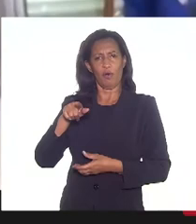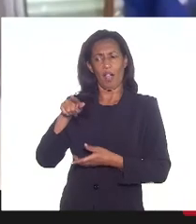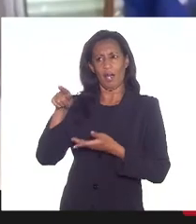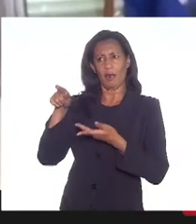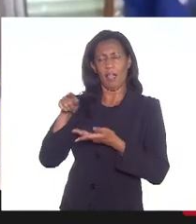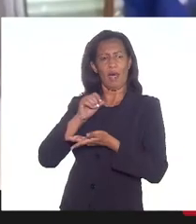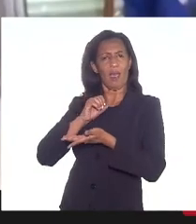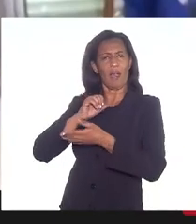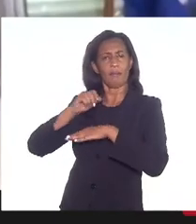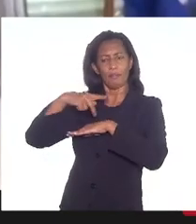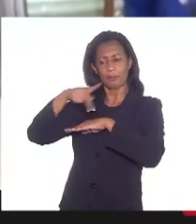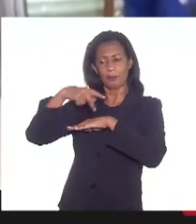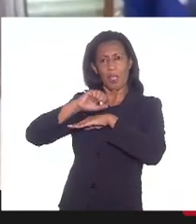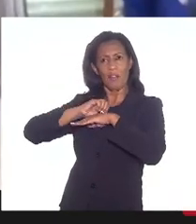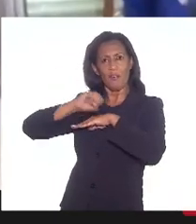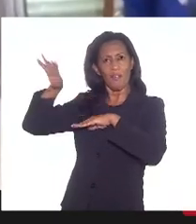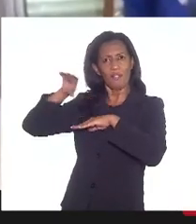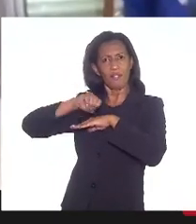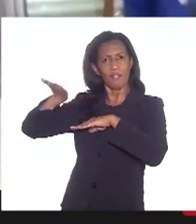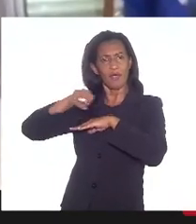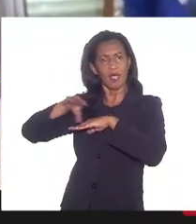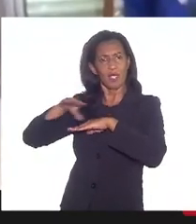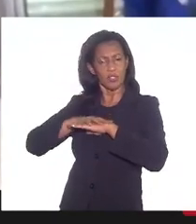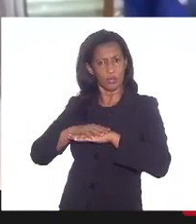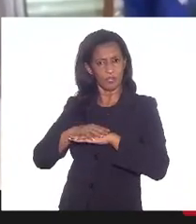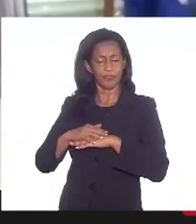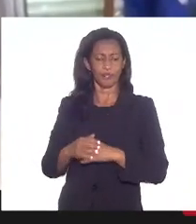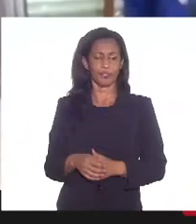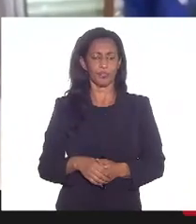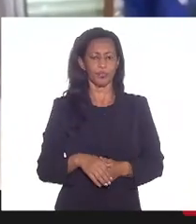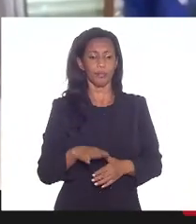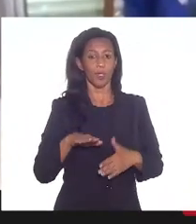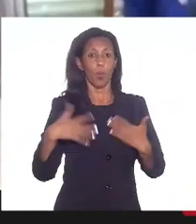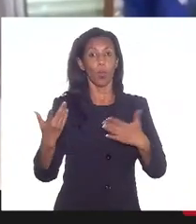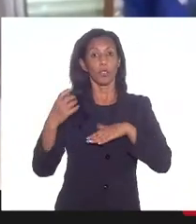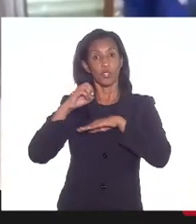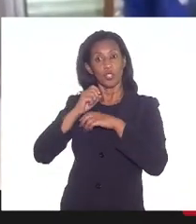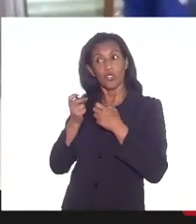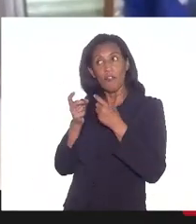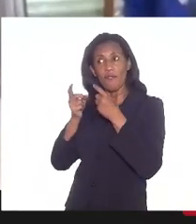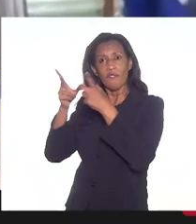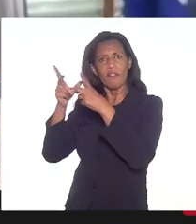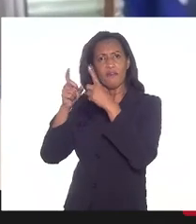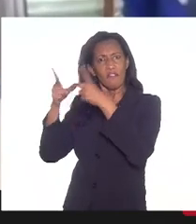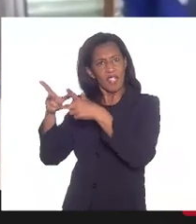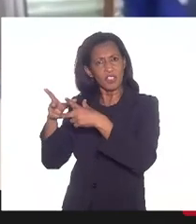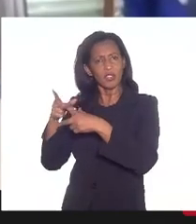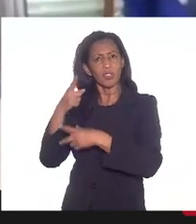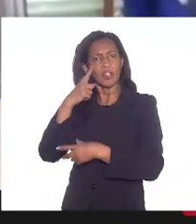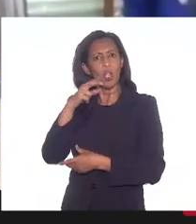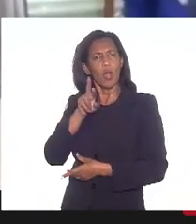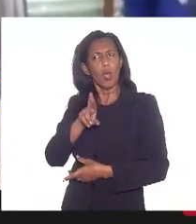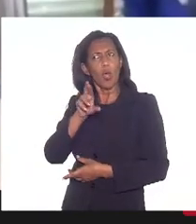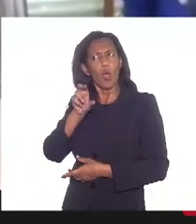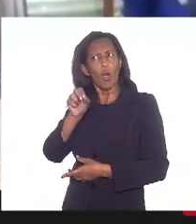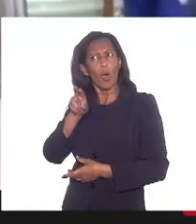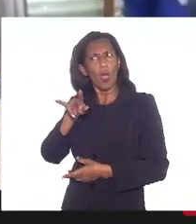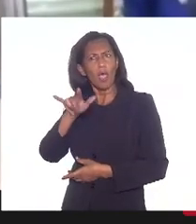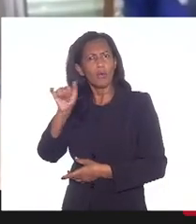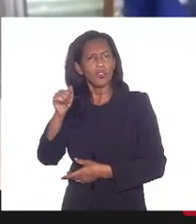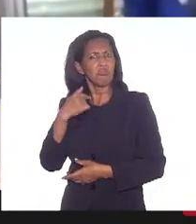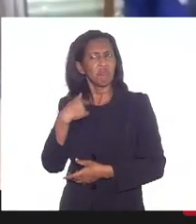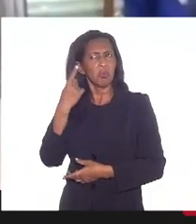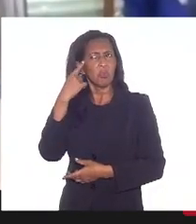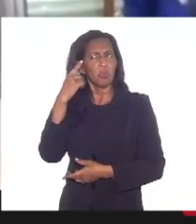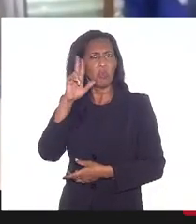GNL ou um cenário como esse da Eletrobras, quando a gente importa, a gente está abrindo mão de royalties. Eu não tinha nem feito essa conta. Ela